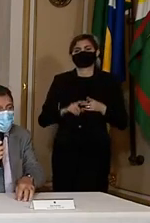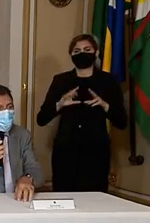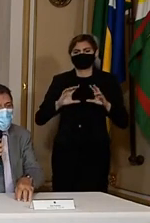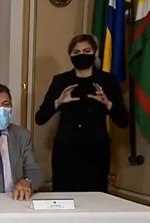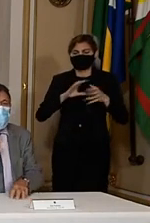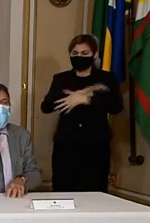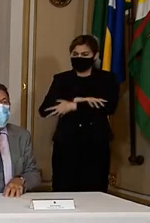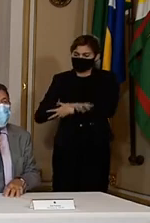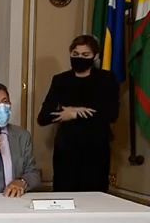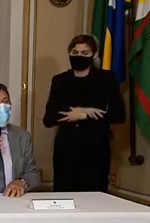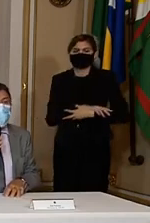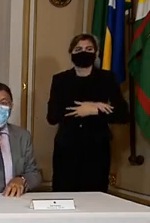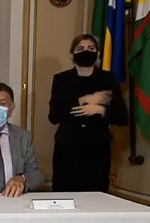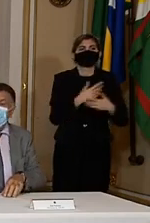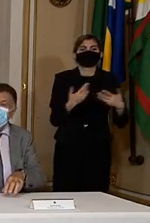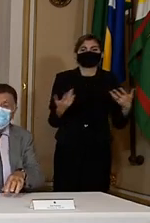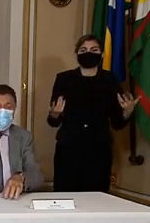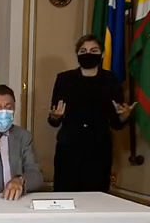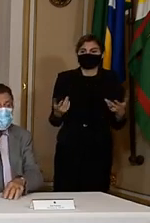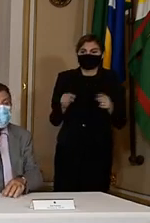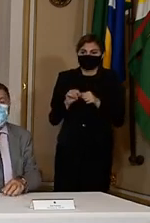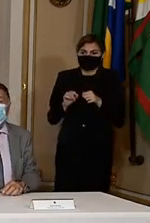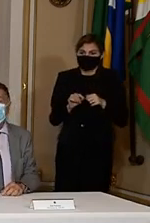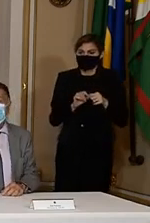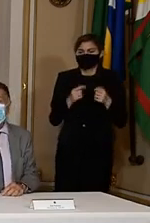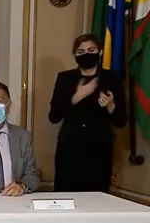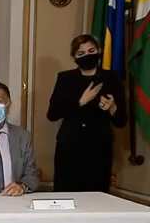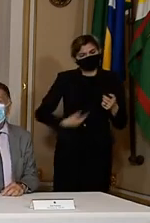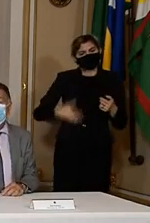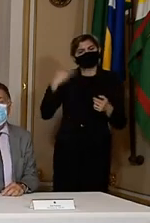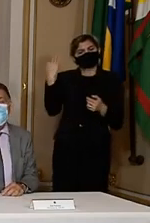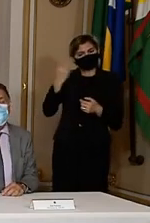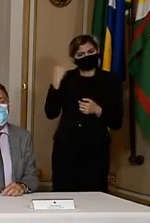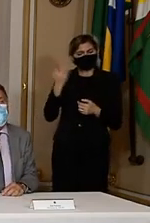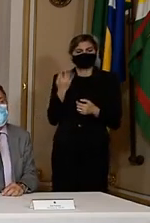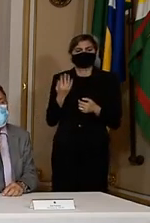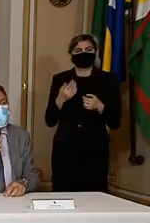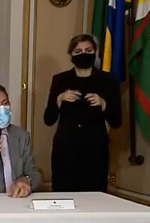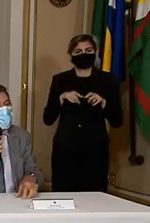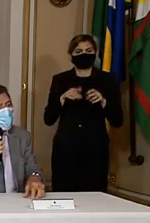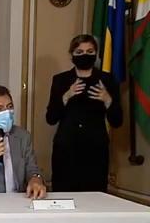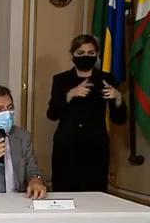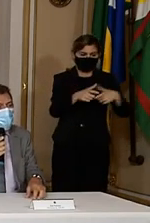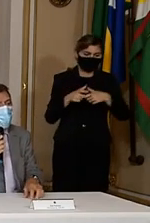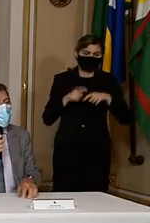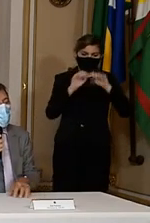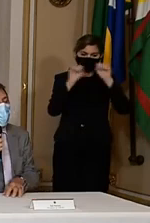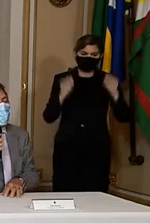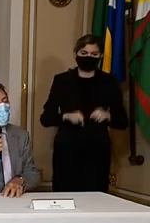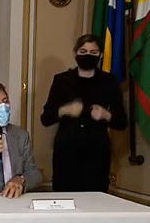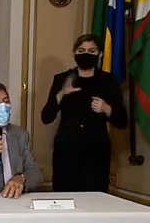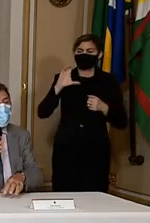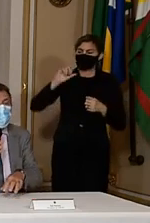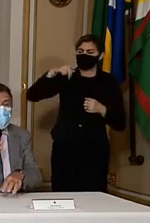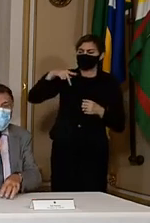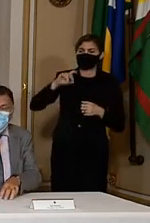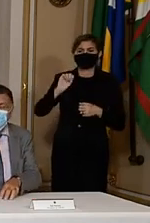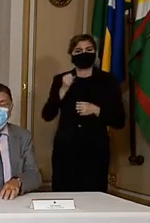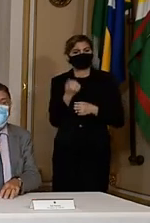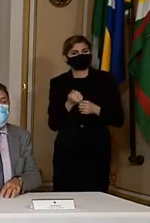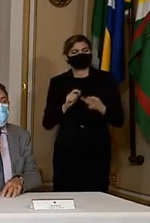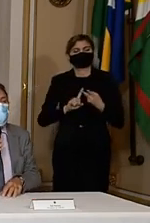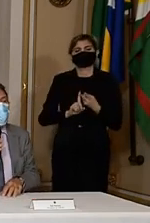convênios realizados até com o governo federal de pequenos sistemas a Compesa